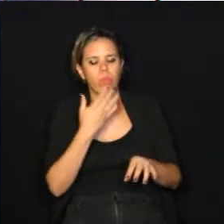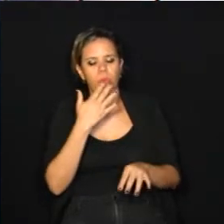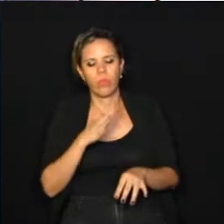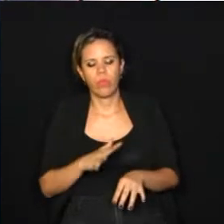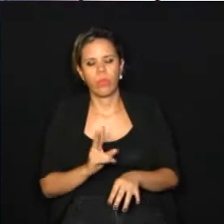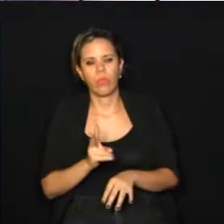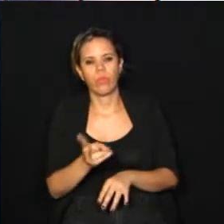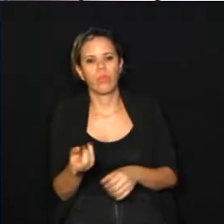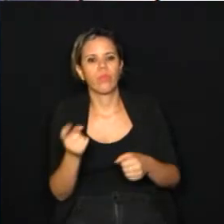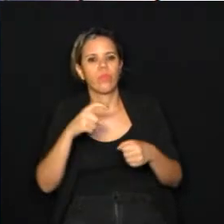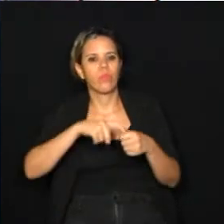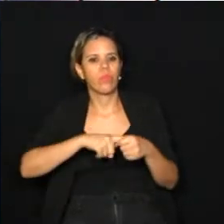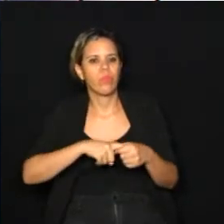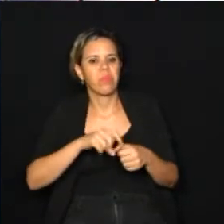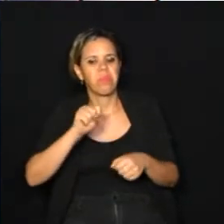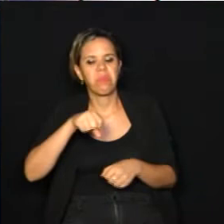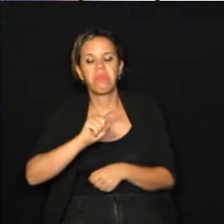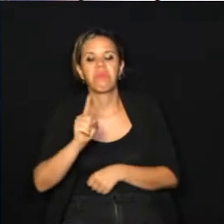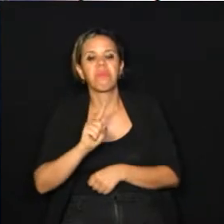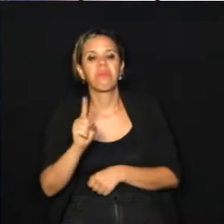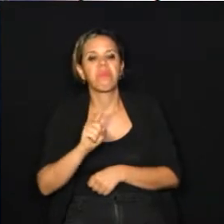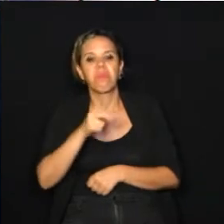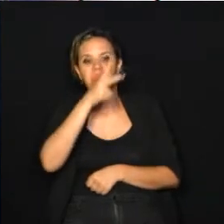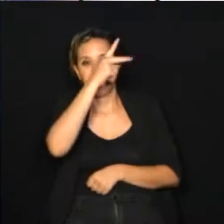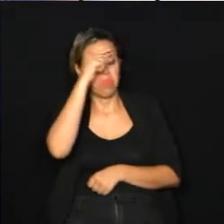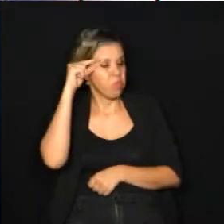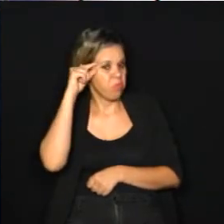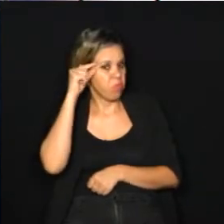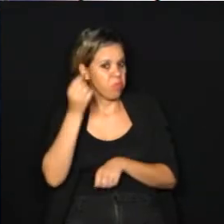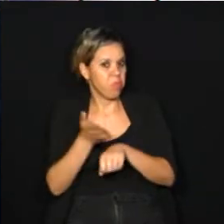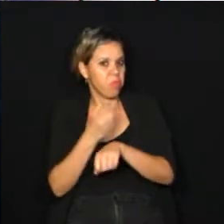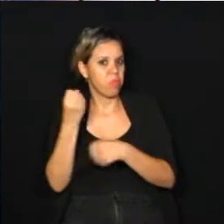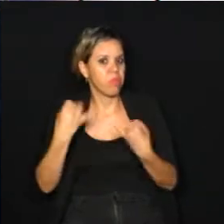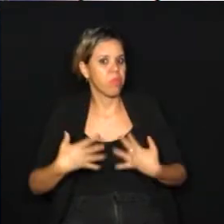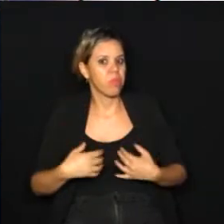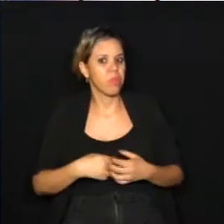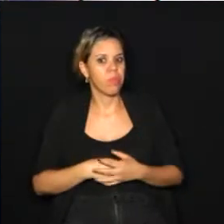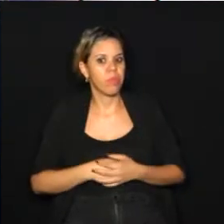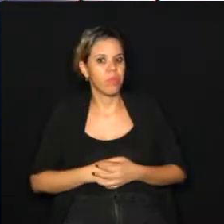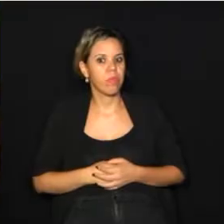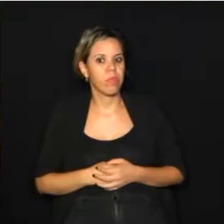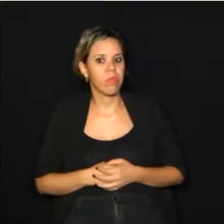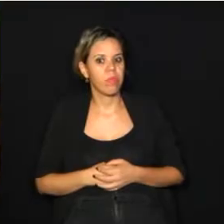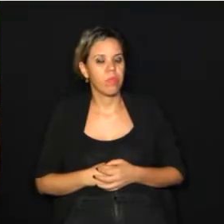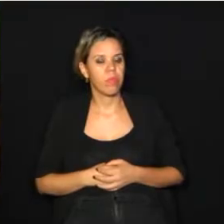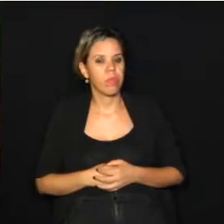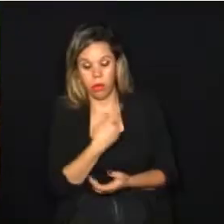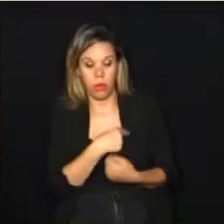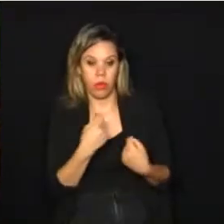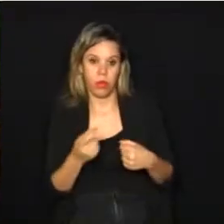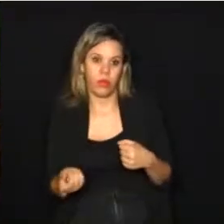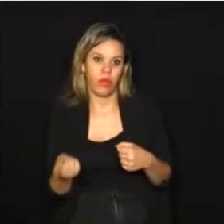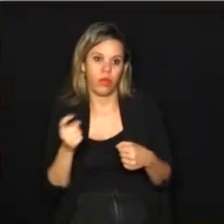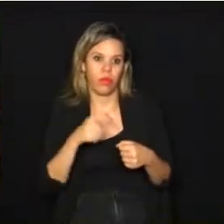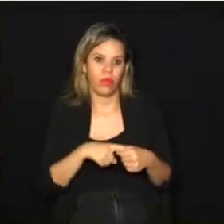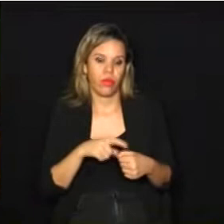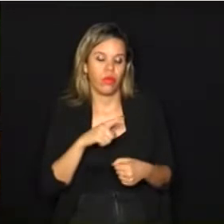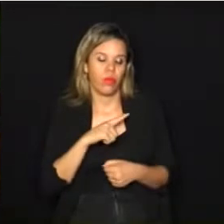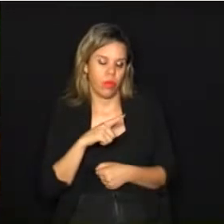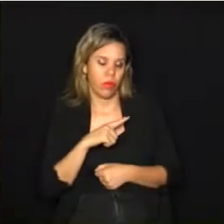devem ser retomadas ou não, e o prefeito adiantou. Nós precisamos retomar, existe